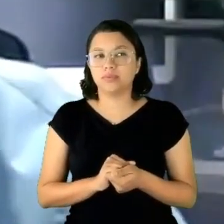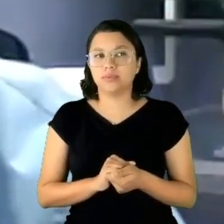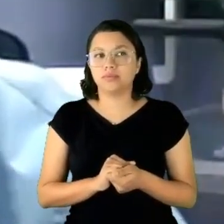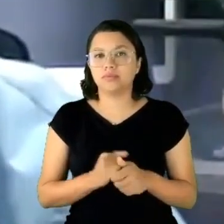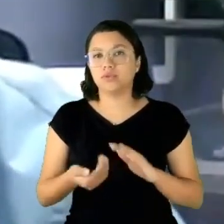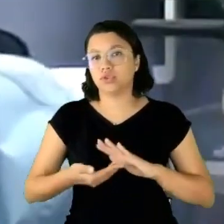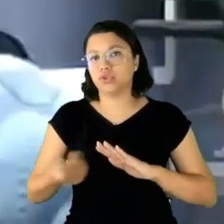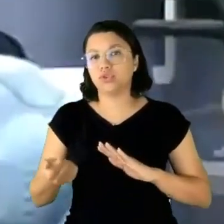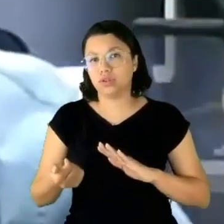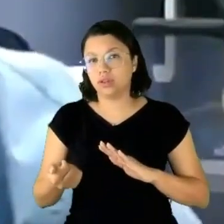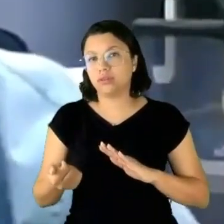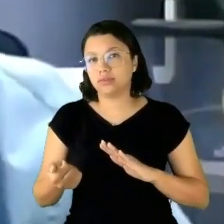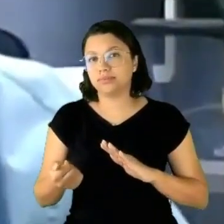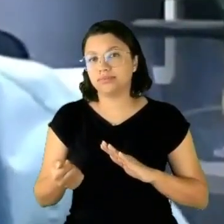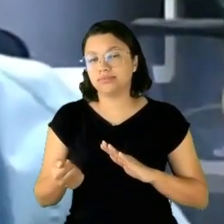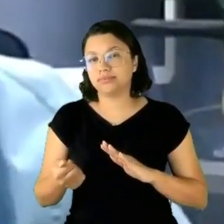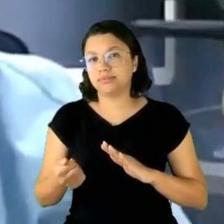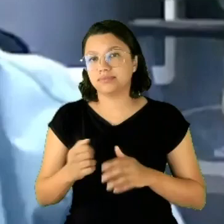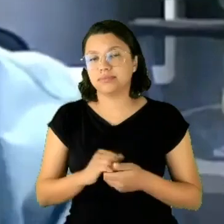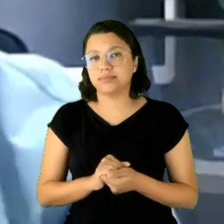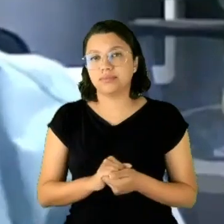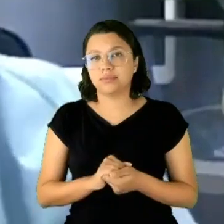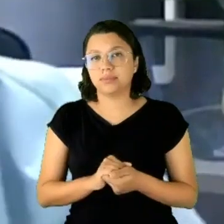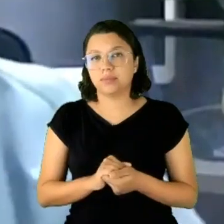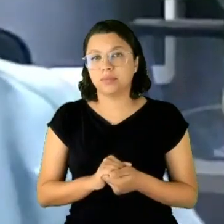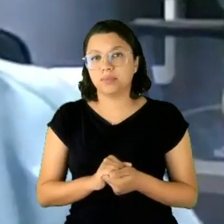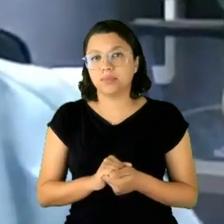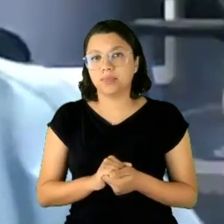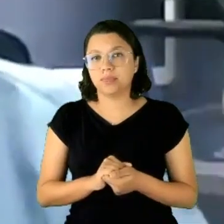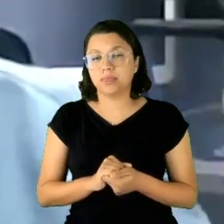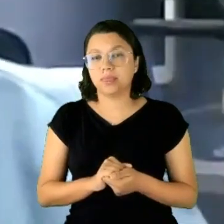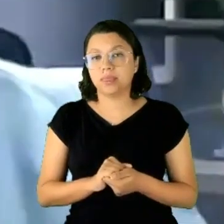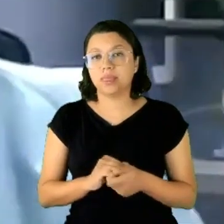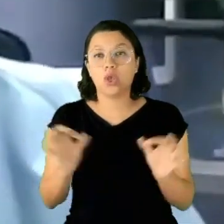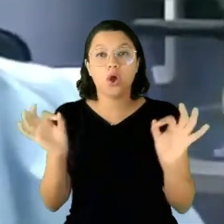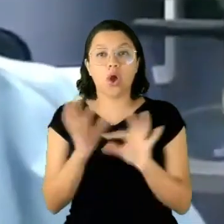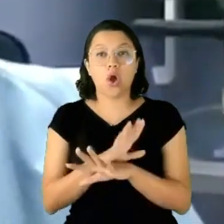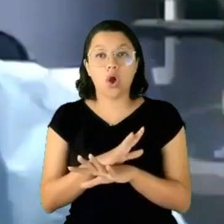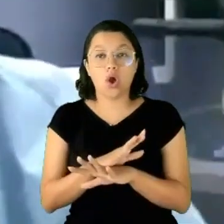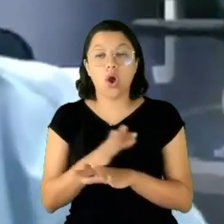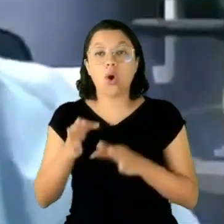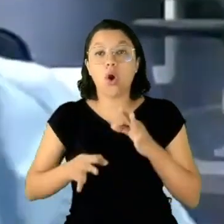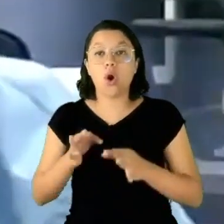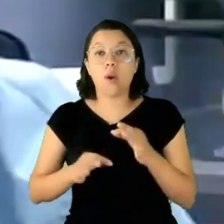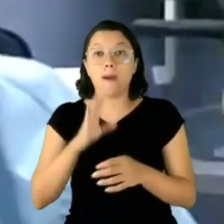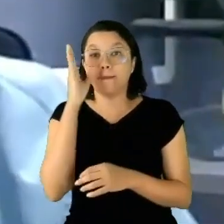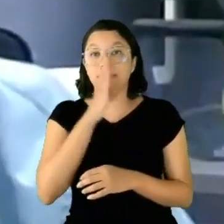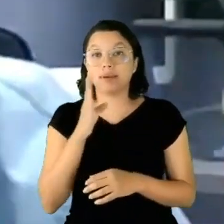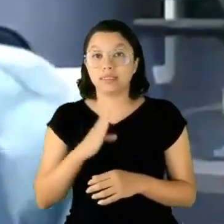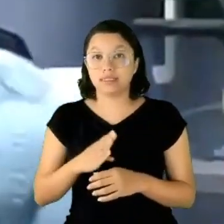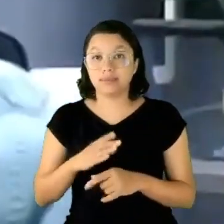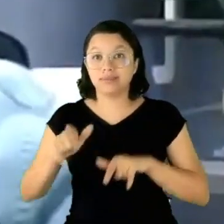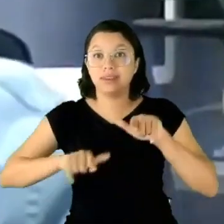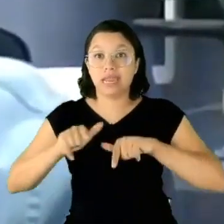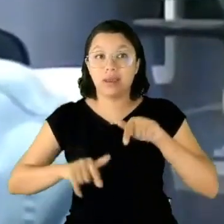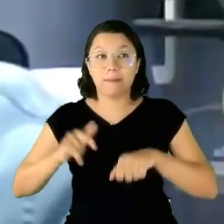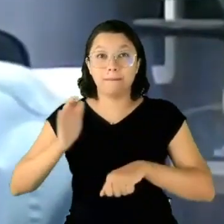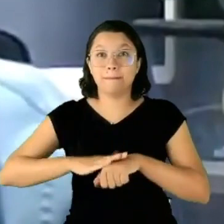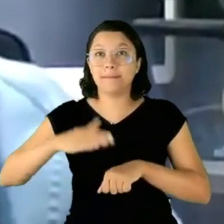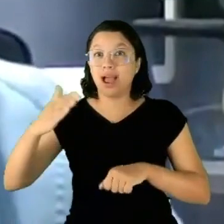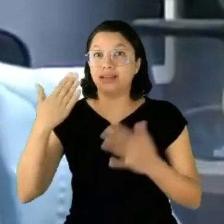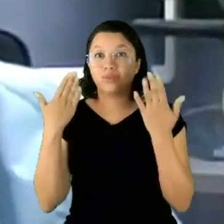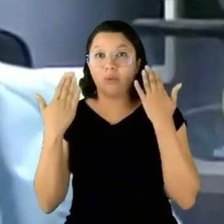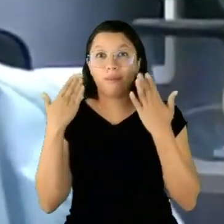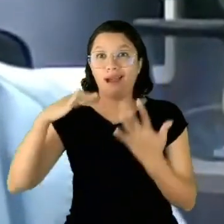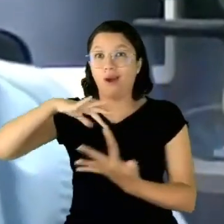esses ruídos, conclui-se facilmente que os juízes brasileiros são os mais produtivos de longe, assim, do mundo.